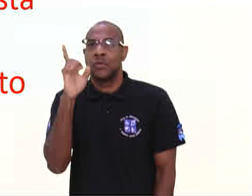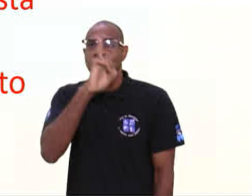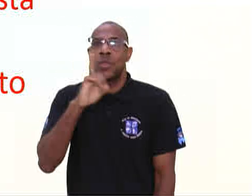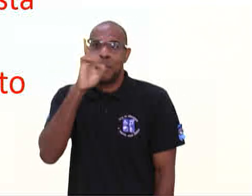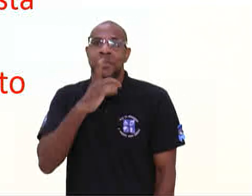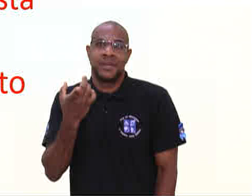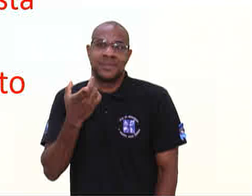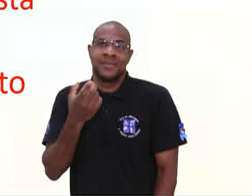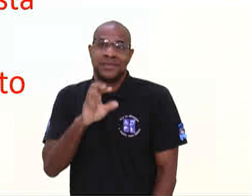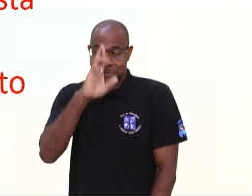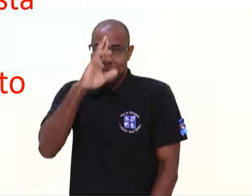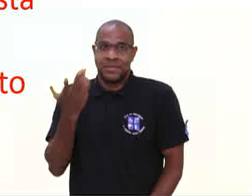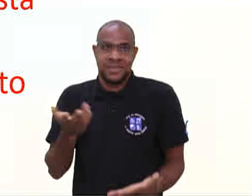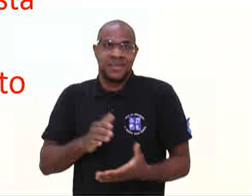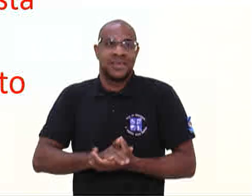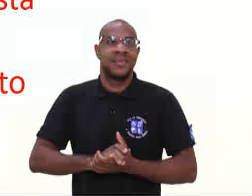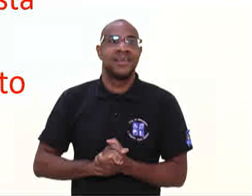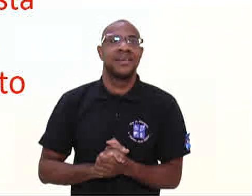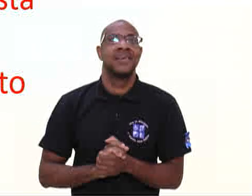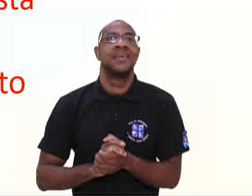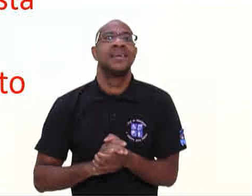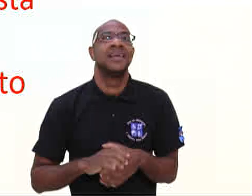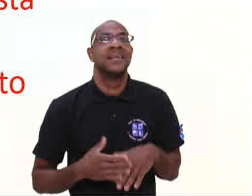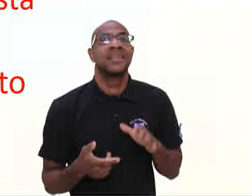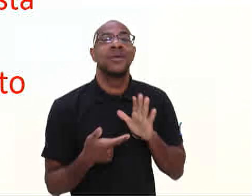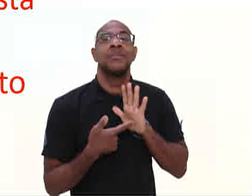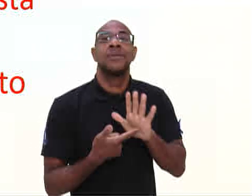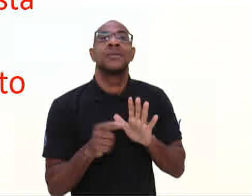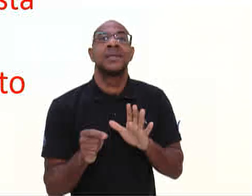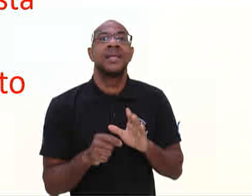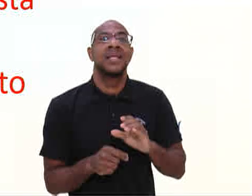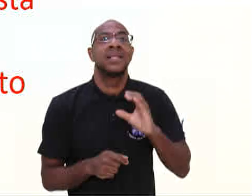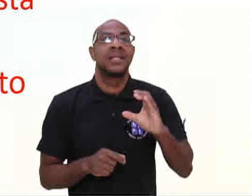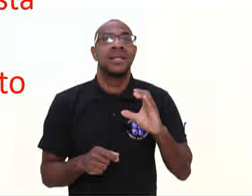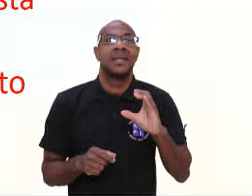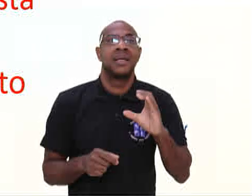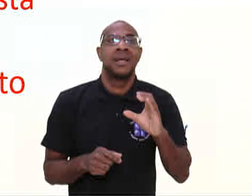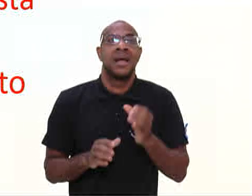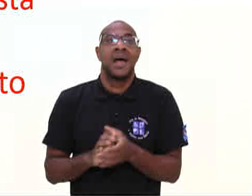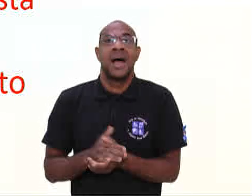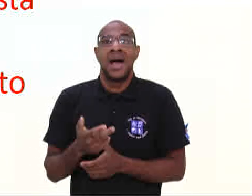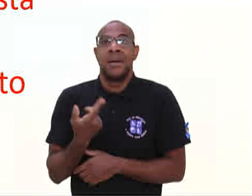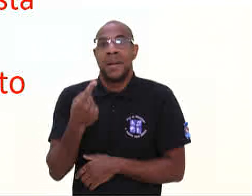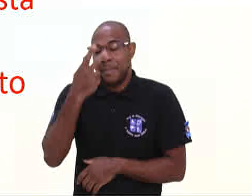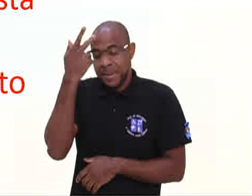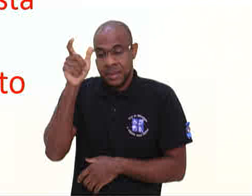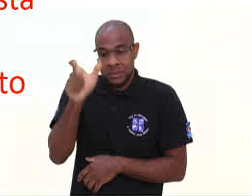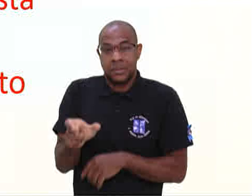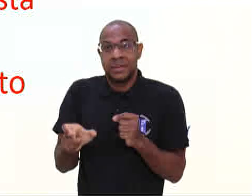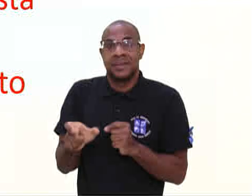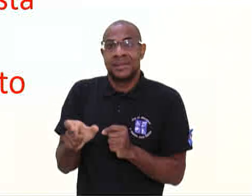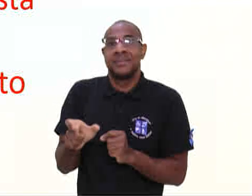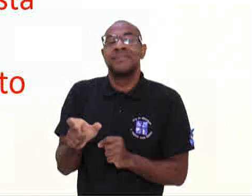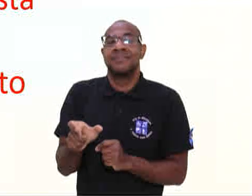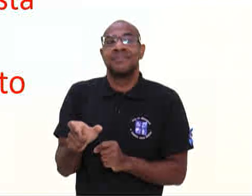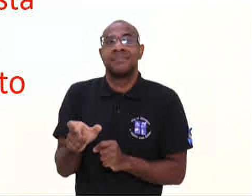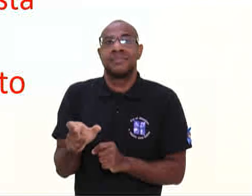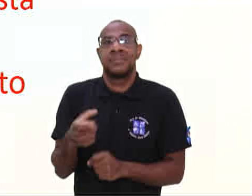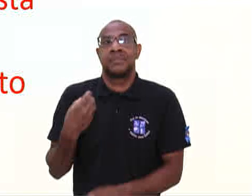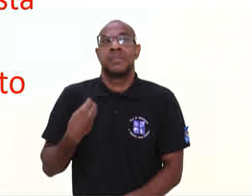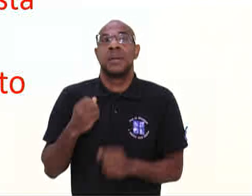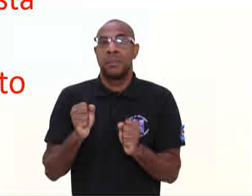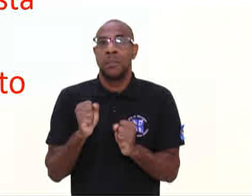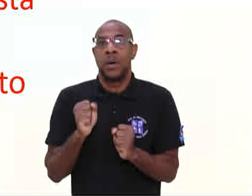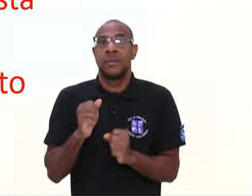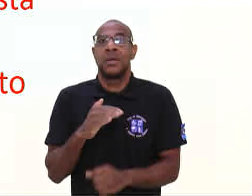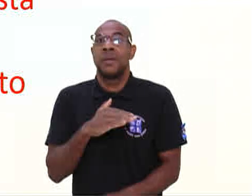porque, produz um efeito de ironia. A protagonista pode morrer, mas há uma negativa que a salva. Quem é a protagonista?